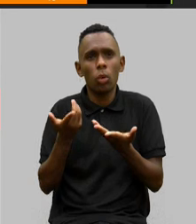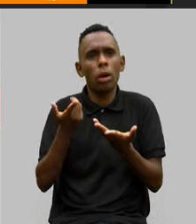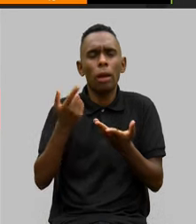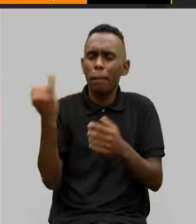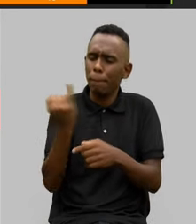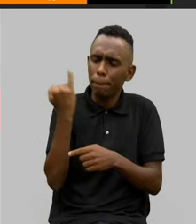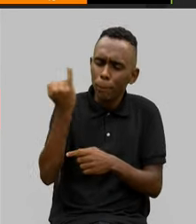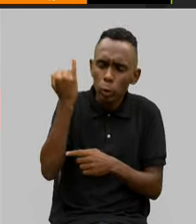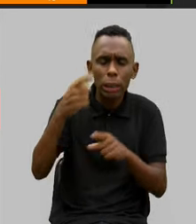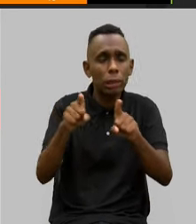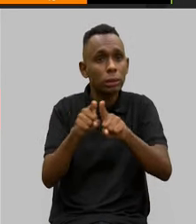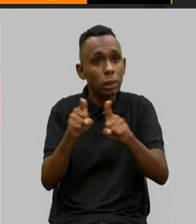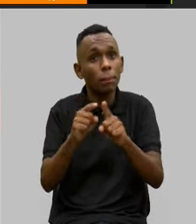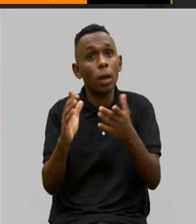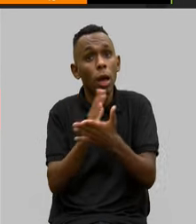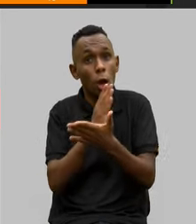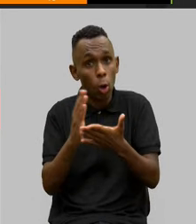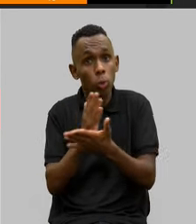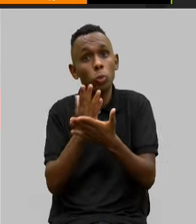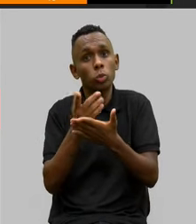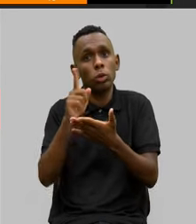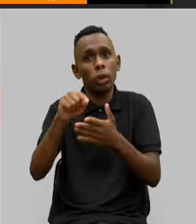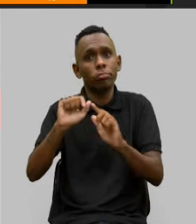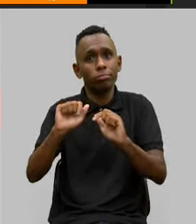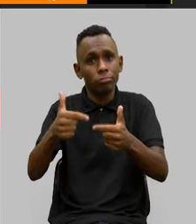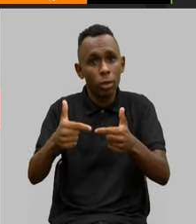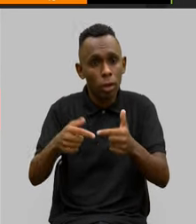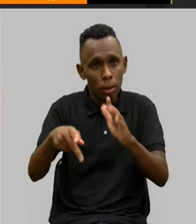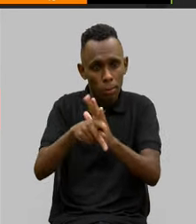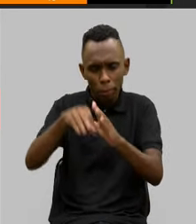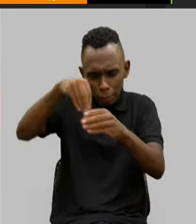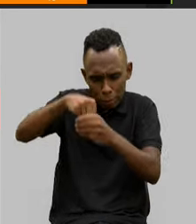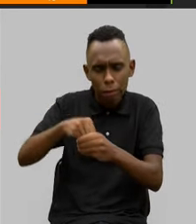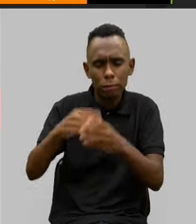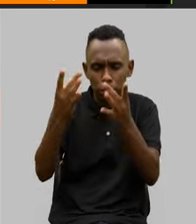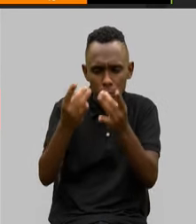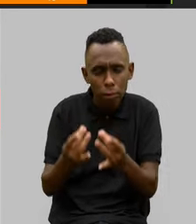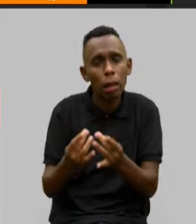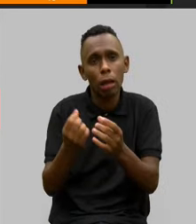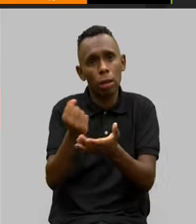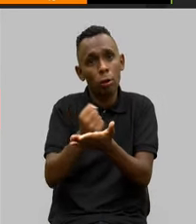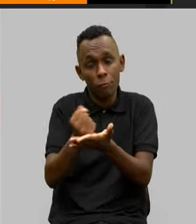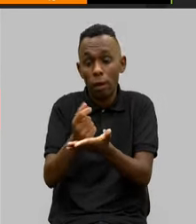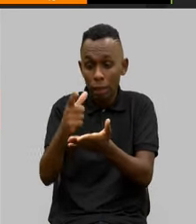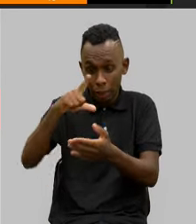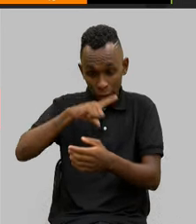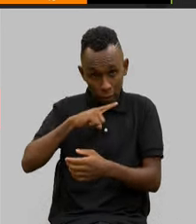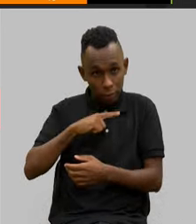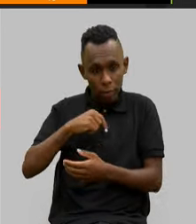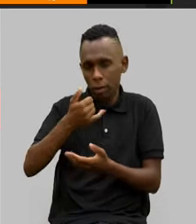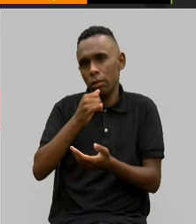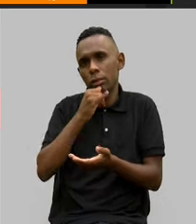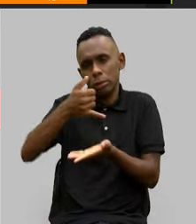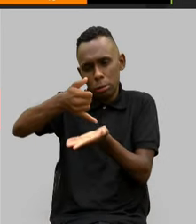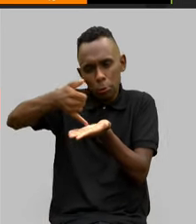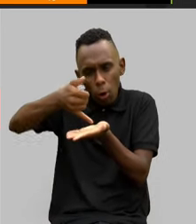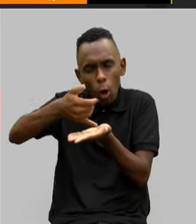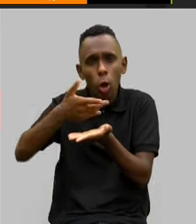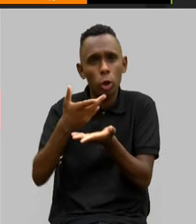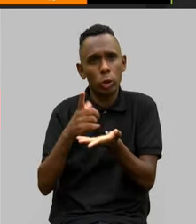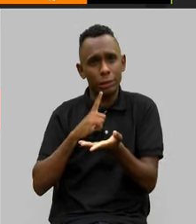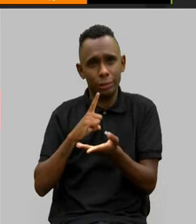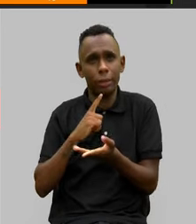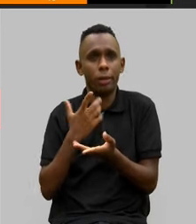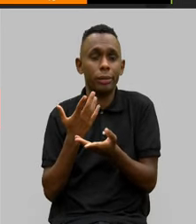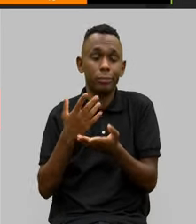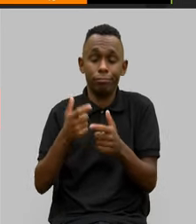importância também de alguns terpenos ter ações farmacológicas né então ele tá ali né no óleo no um Spectrum M das